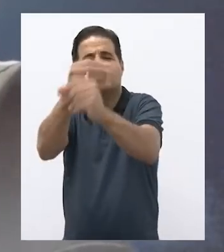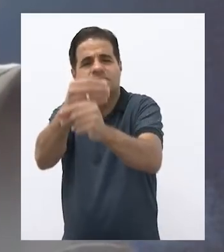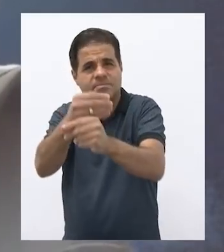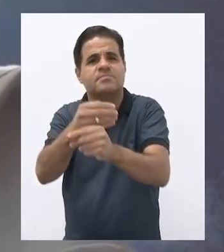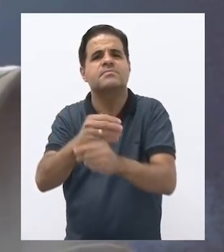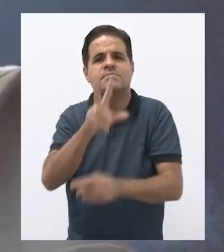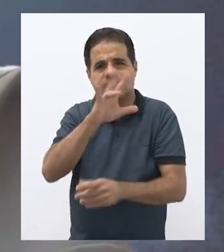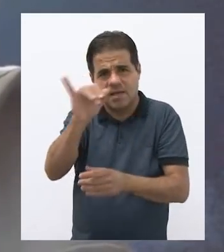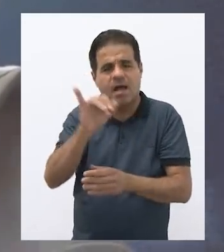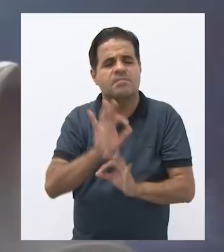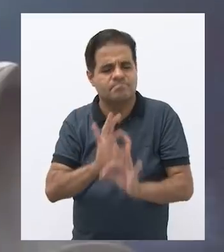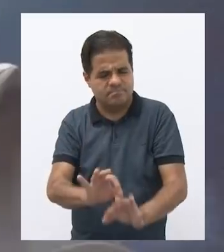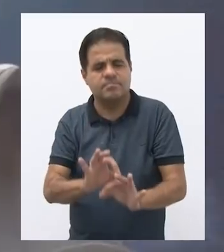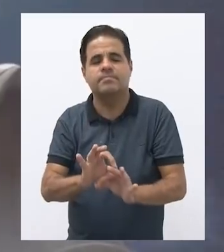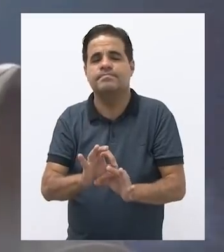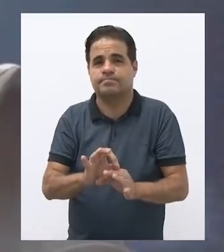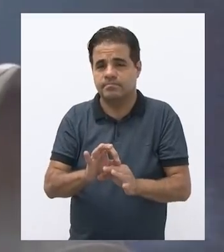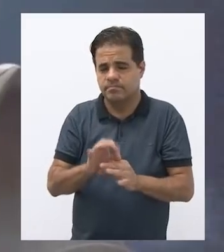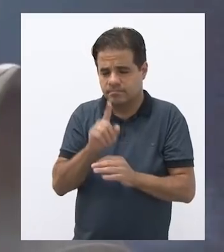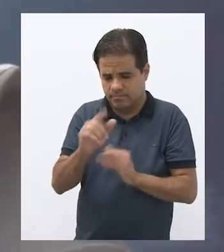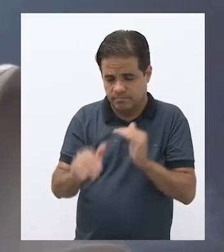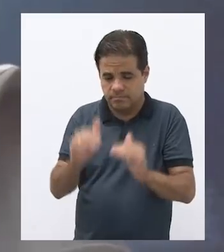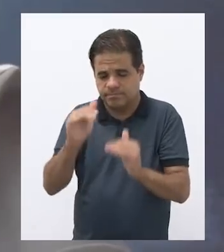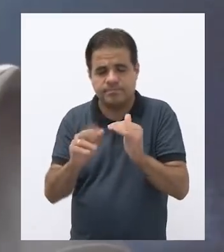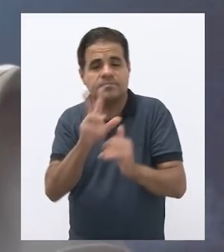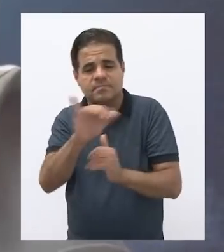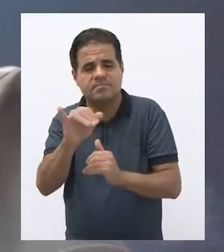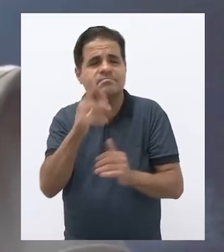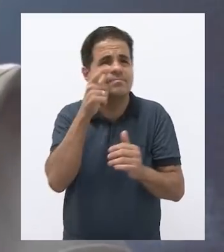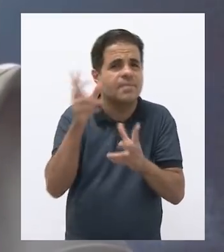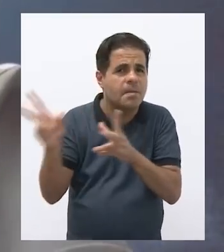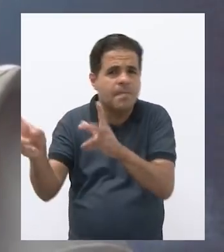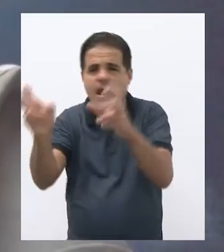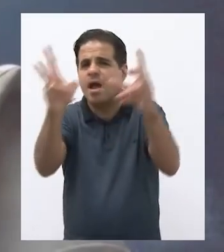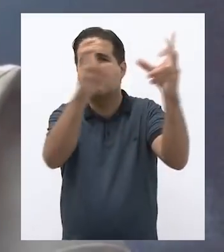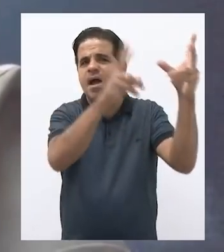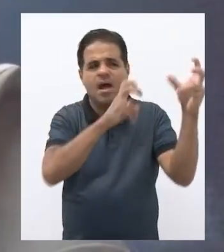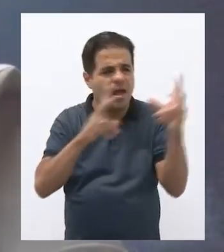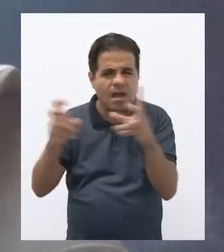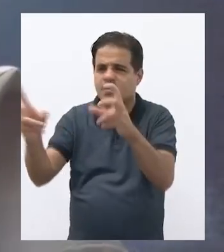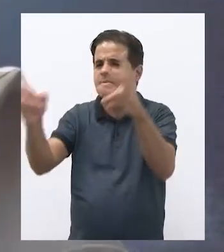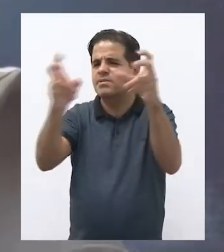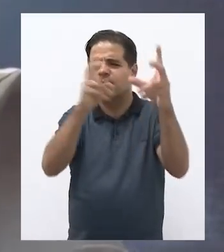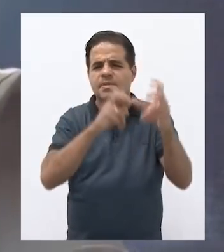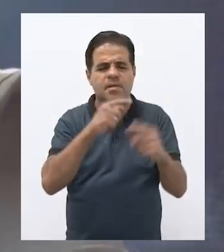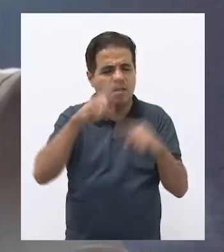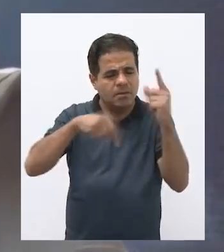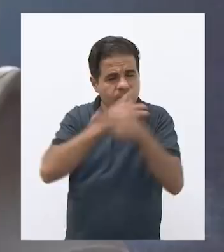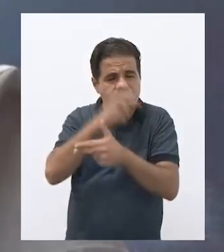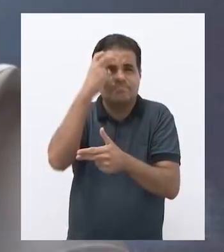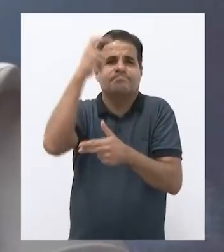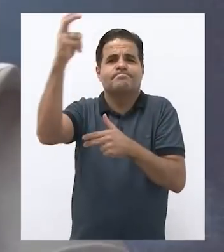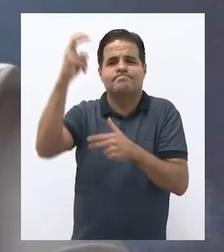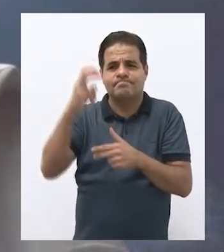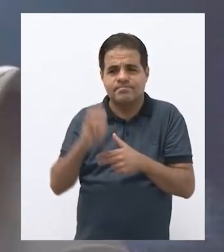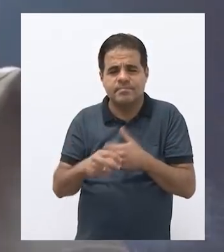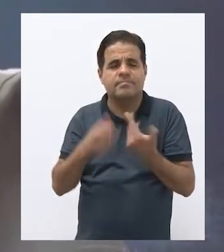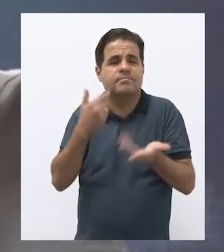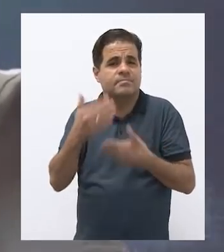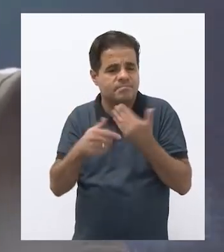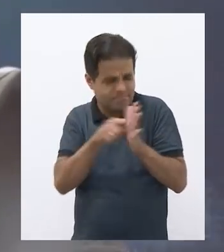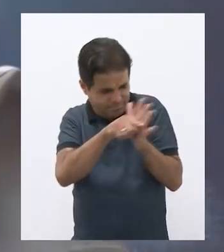assertiva e mais efetiva. E é nesse nível que a gente vai começar a perceber como recursos de inteligência artificial, de